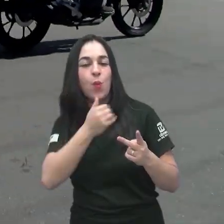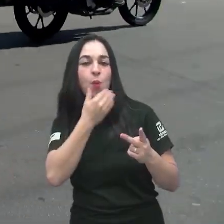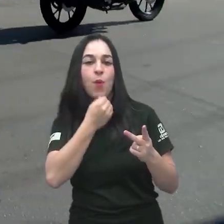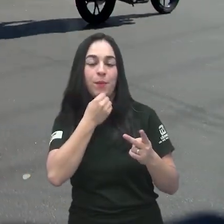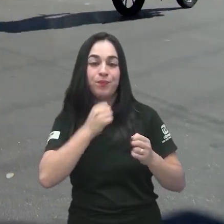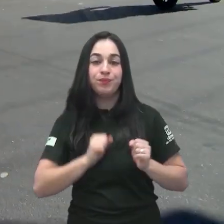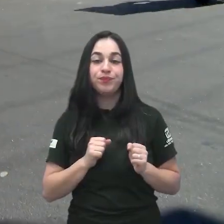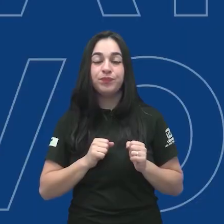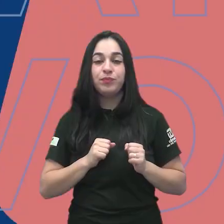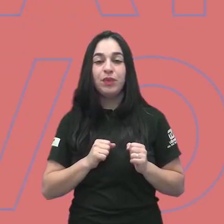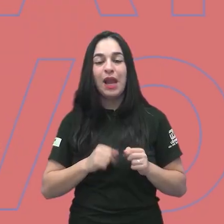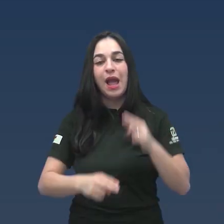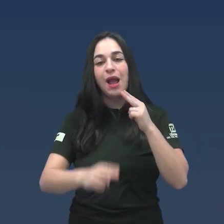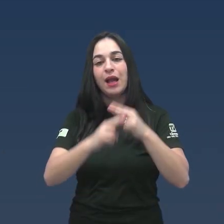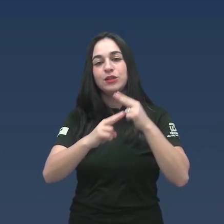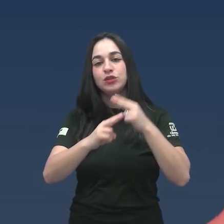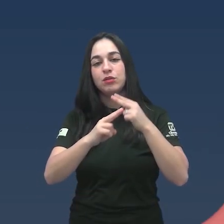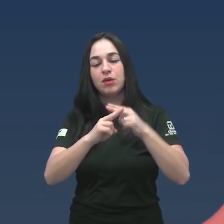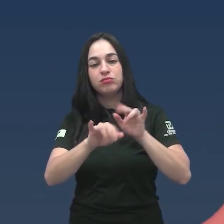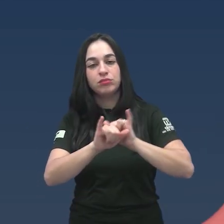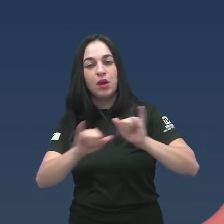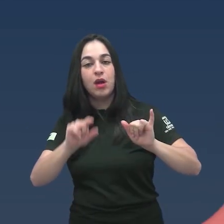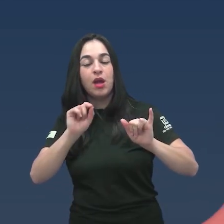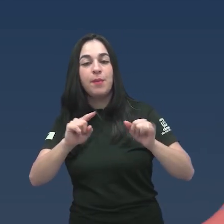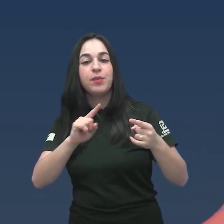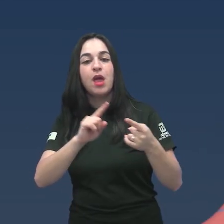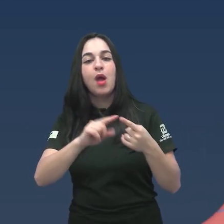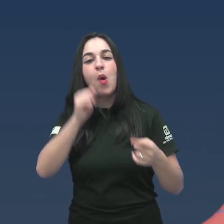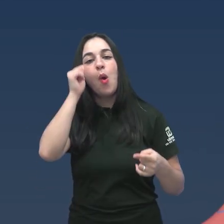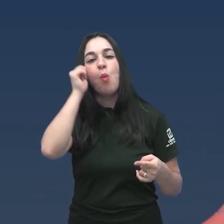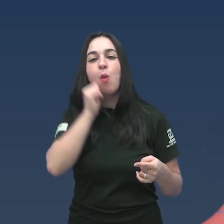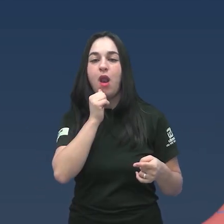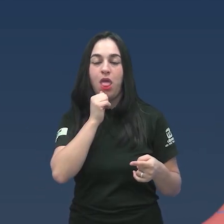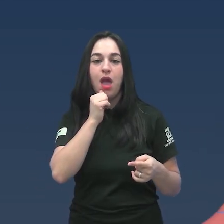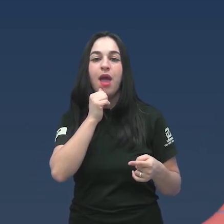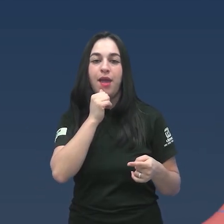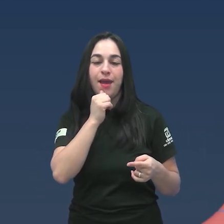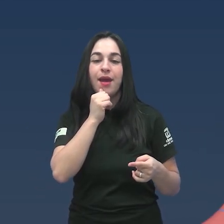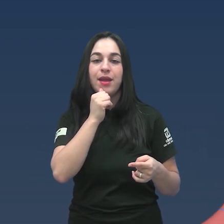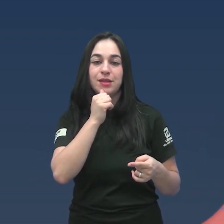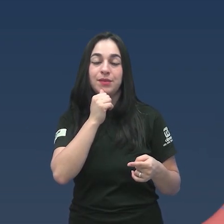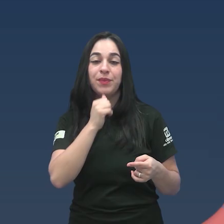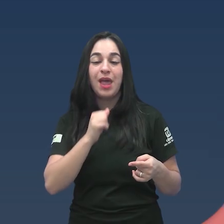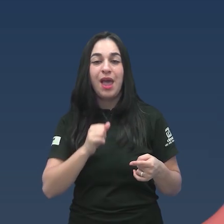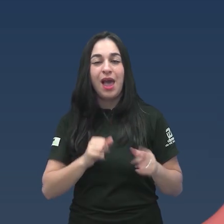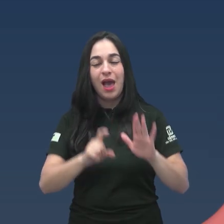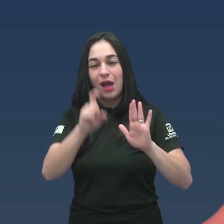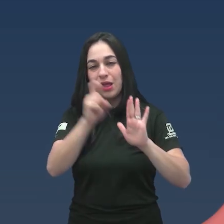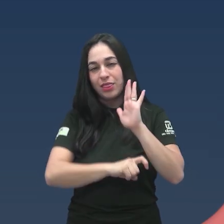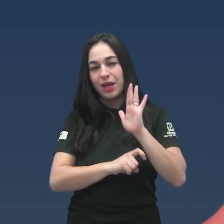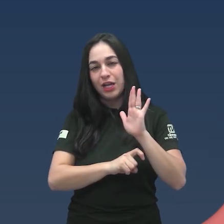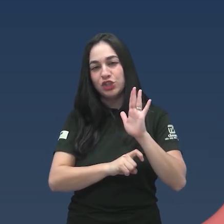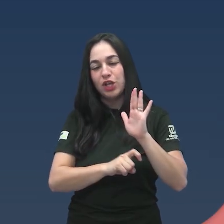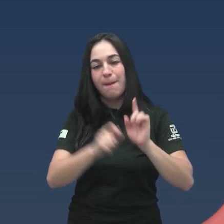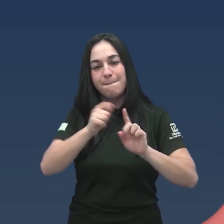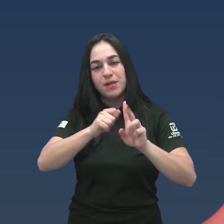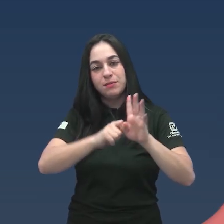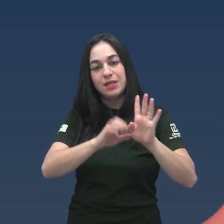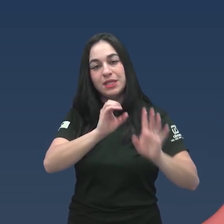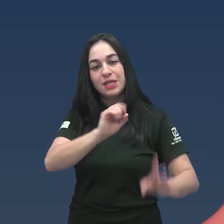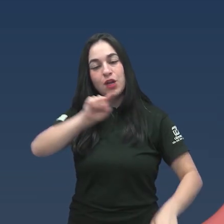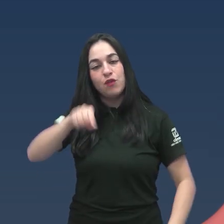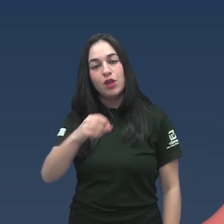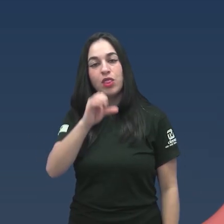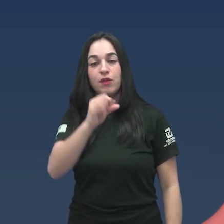dos contribuintes. De acordo com a Caixa Econômica Federal, para mulheres motoristas de aplicativo e taxistas, a